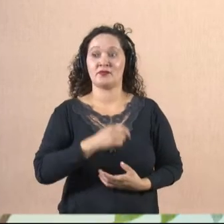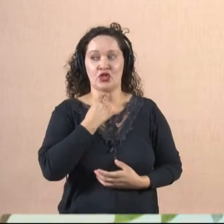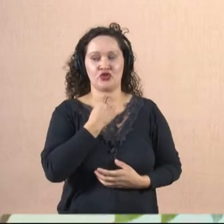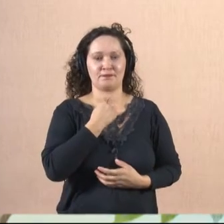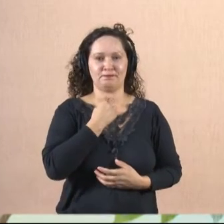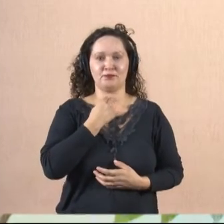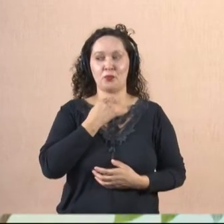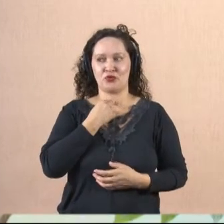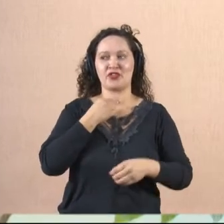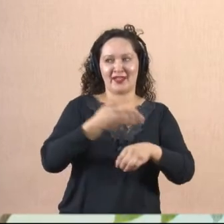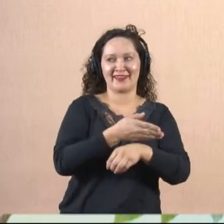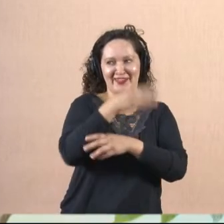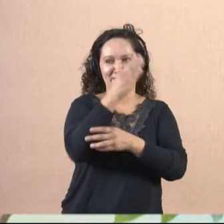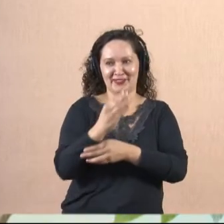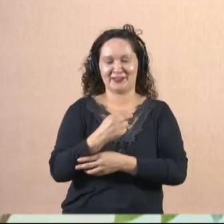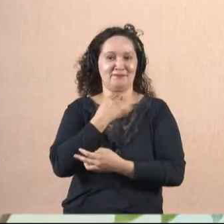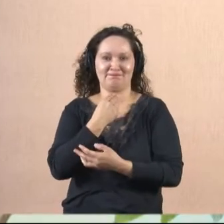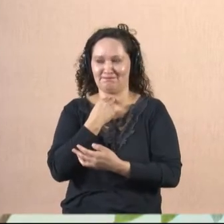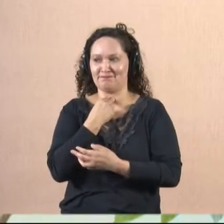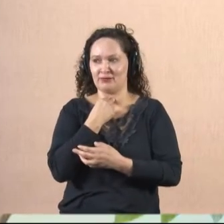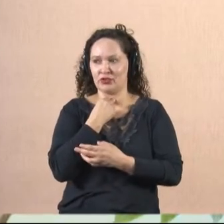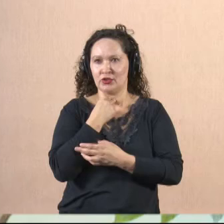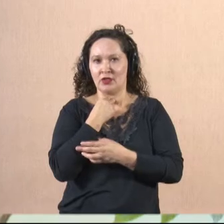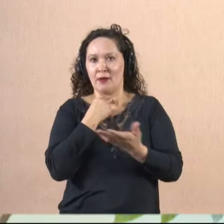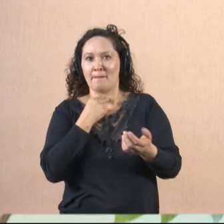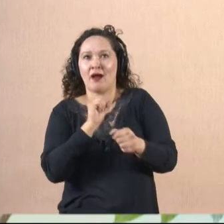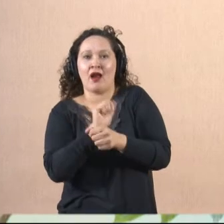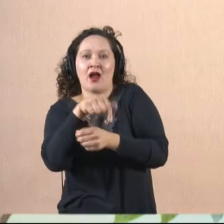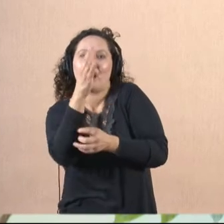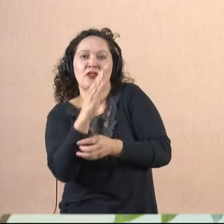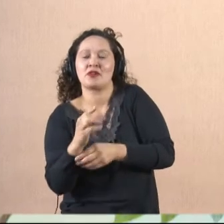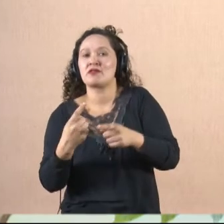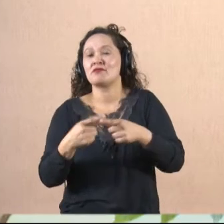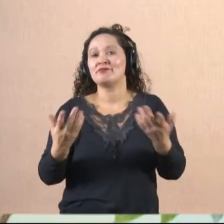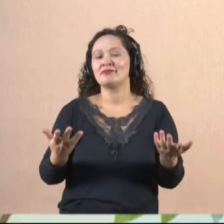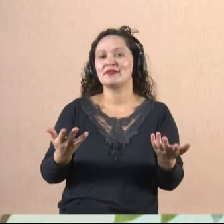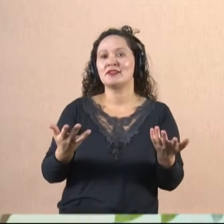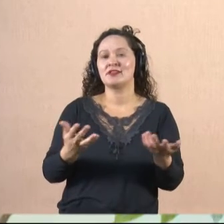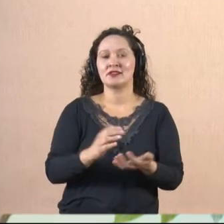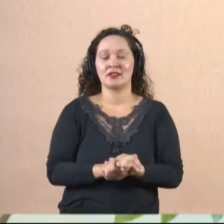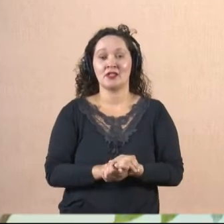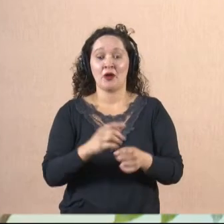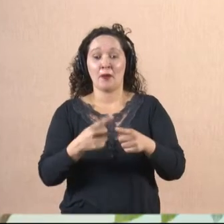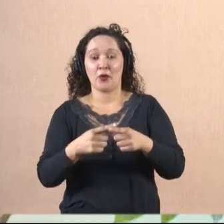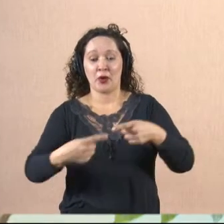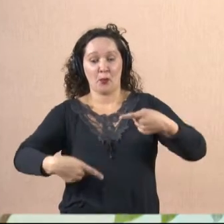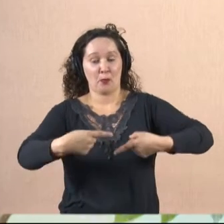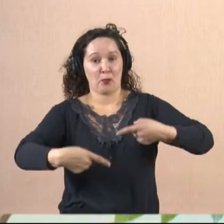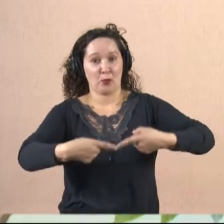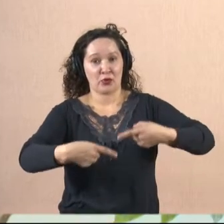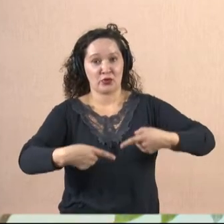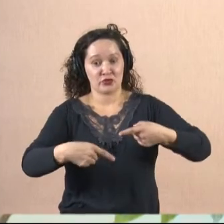pode entrar no brasil não podiam pousar no brasil devido a uma por